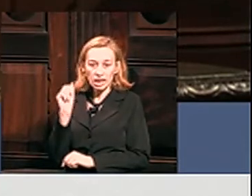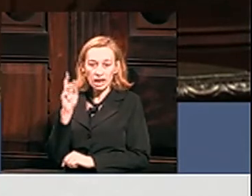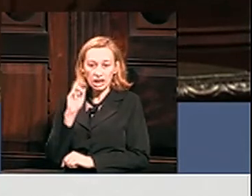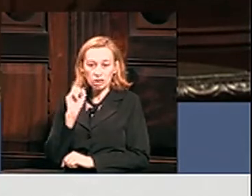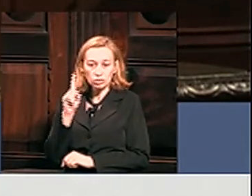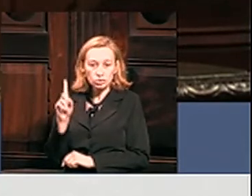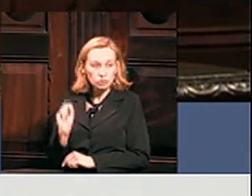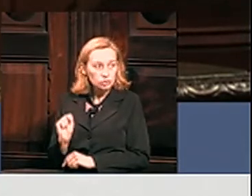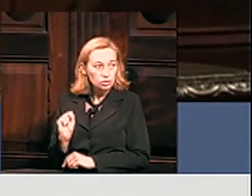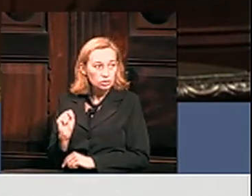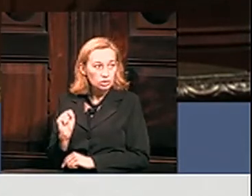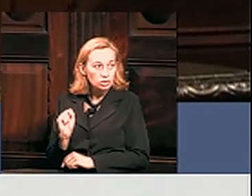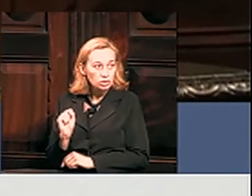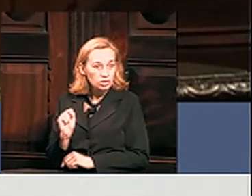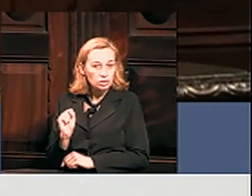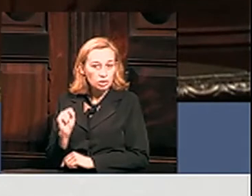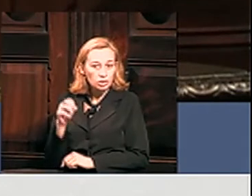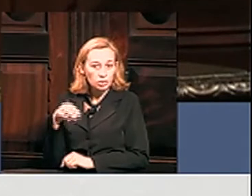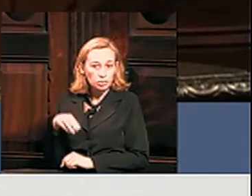Marum.